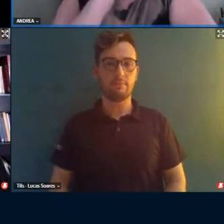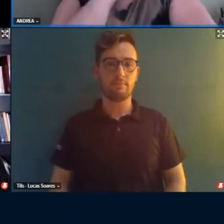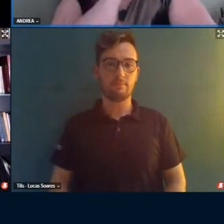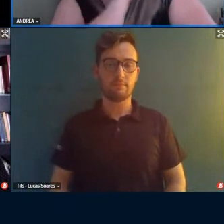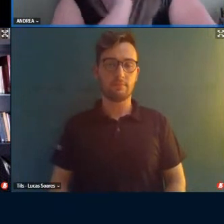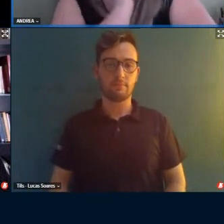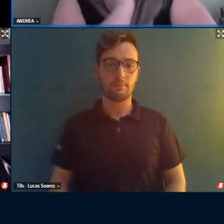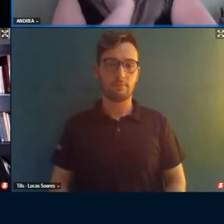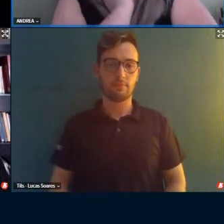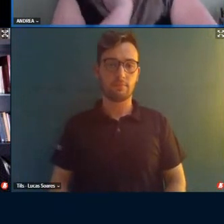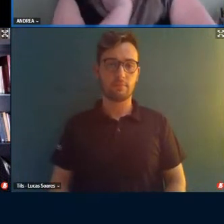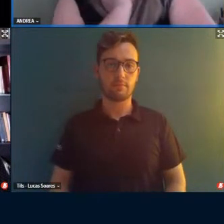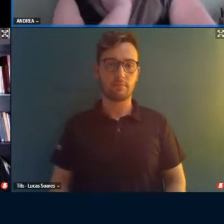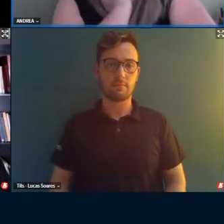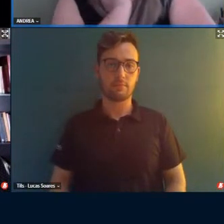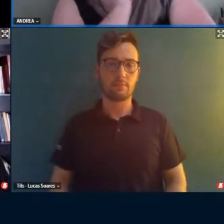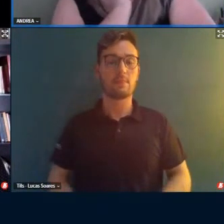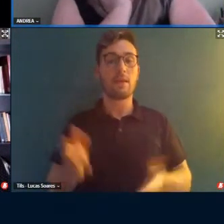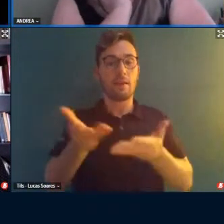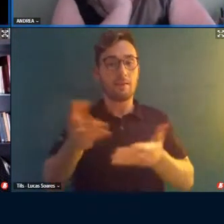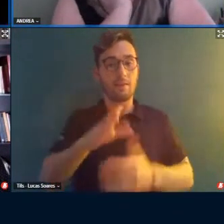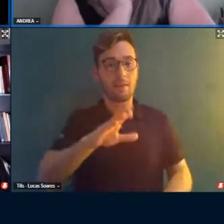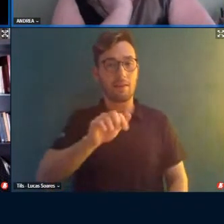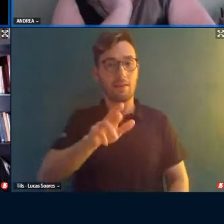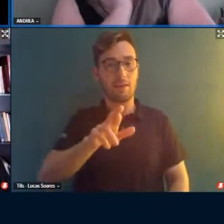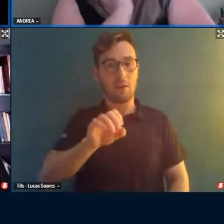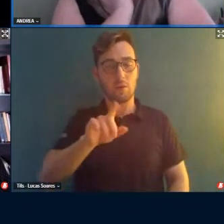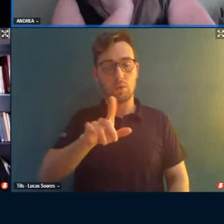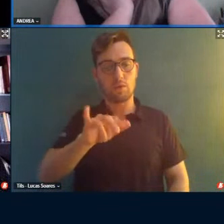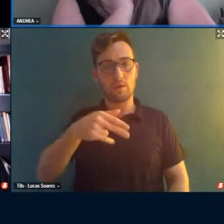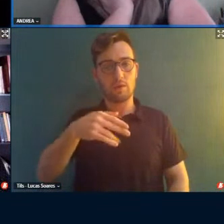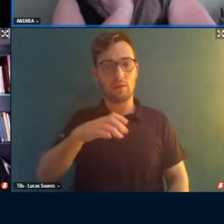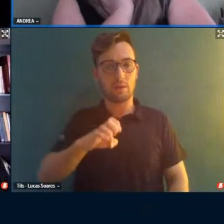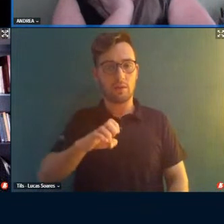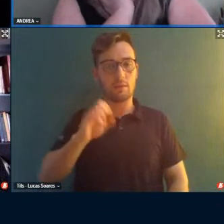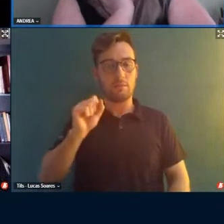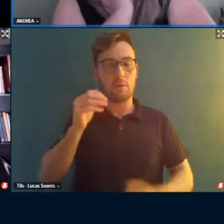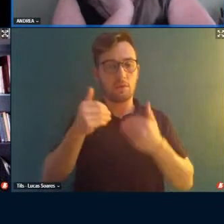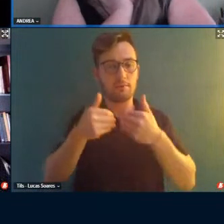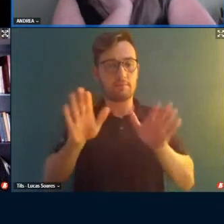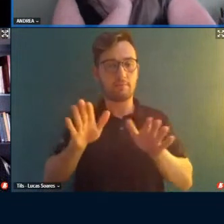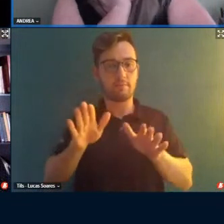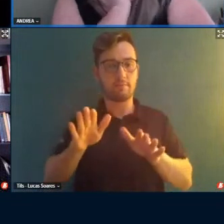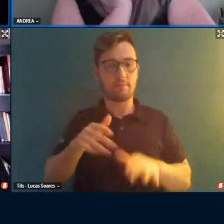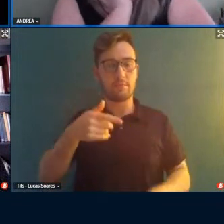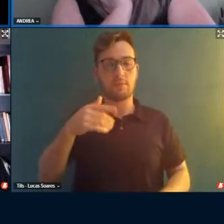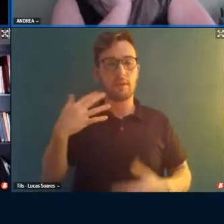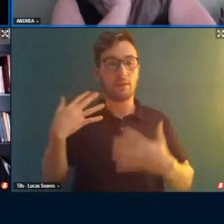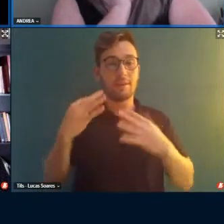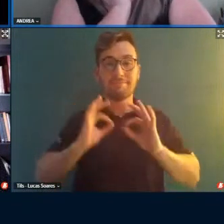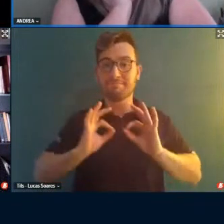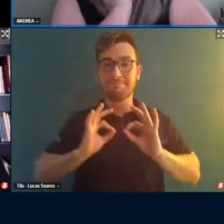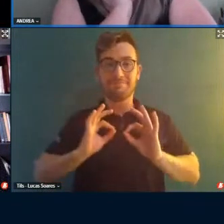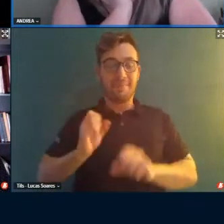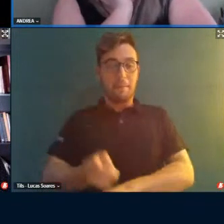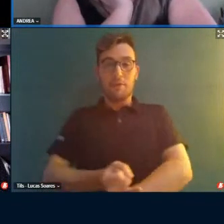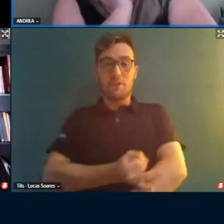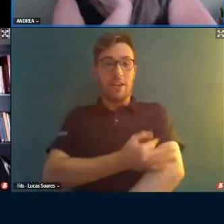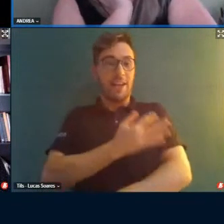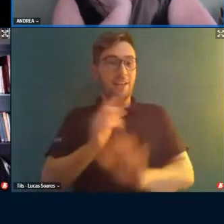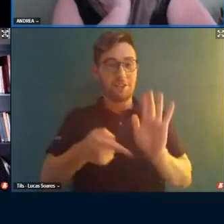Obrigada, eu vou convidar então a Caroline para abrir a câmera dela, né? Obrigada, Alex, pelo trabalho, foi lindo, ontem emocionante mesmo o vídeo,